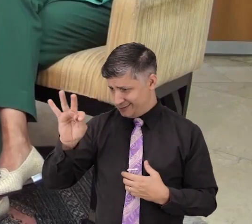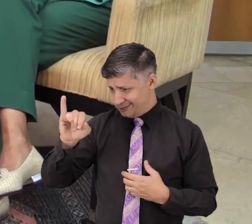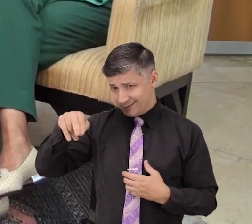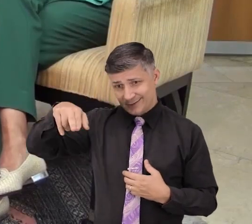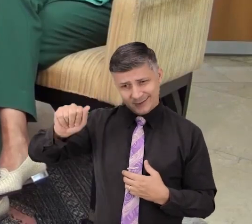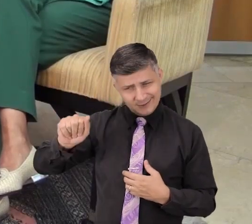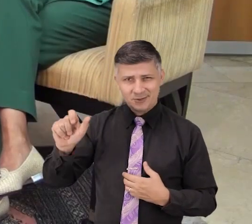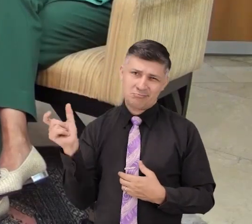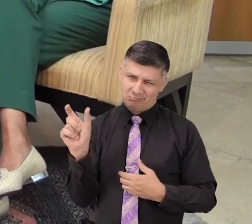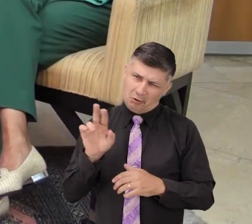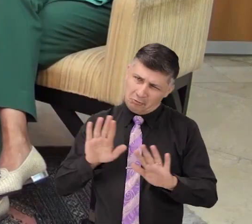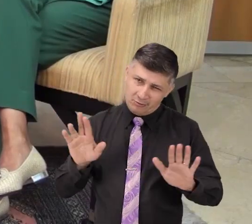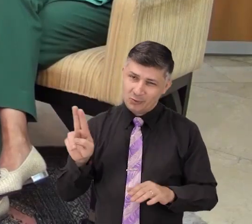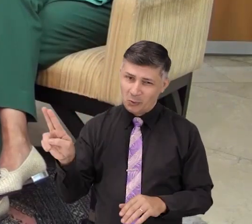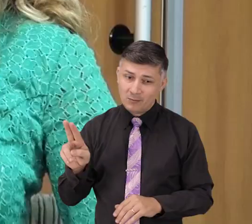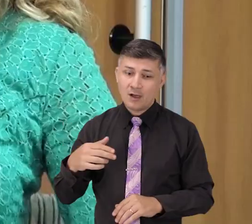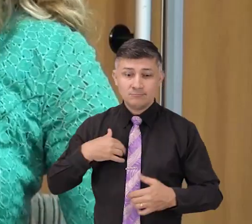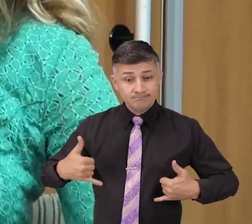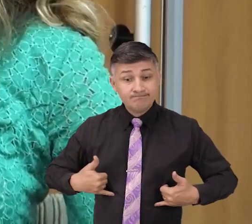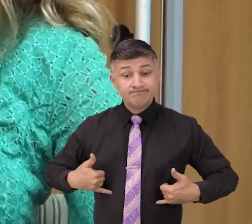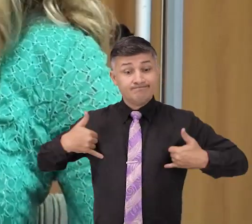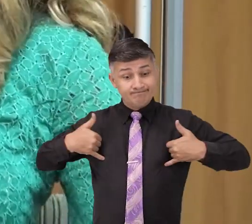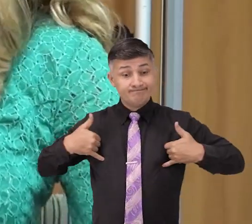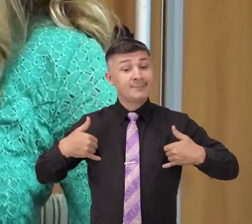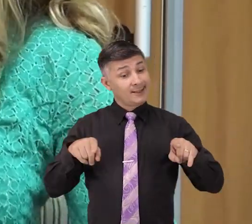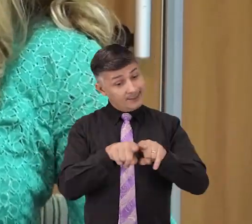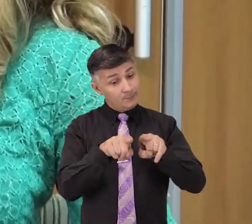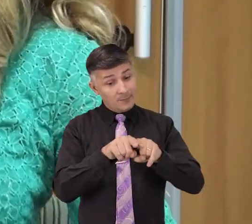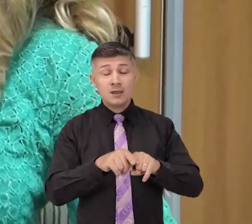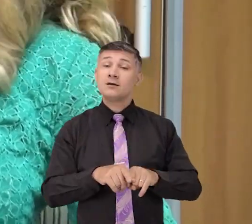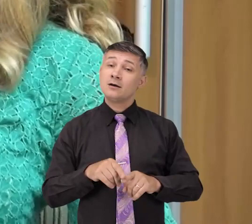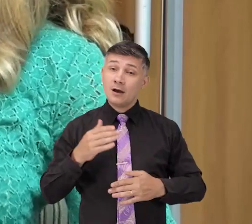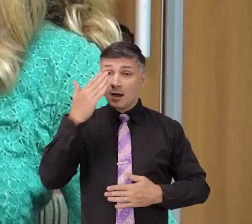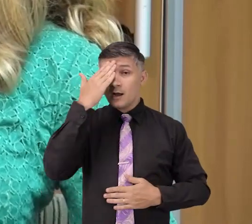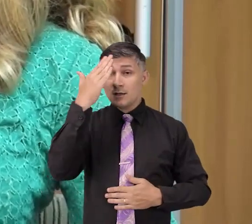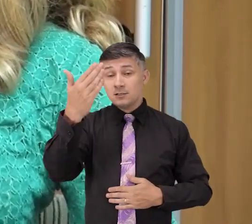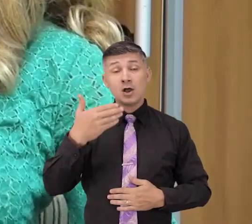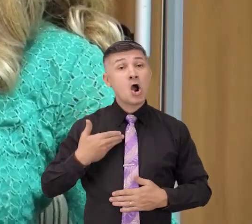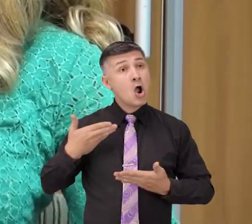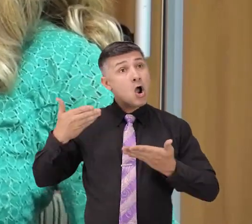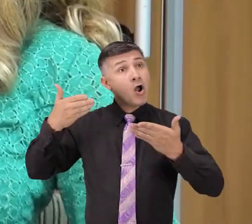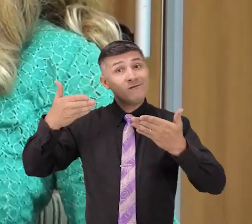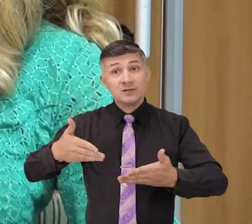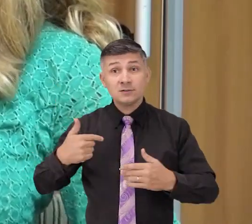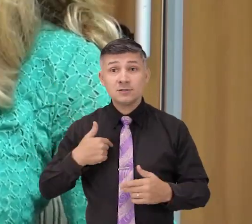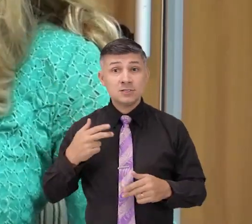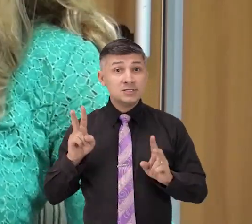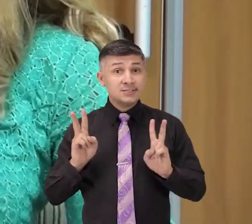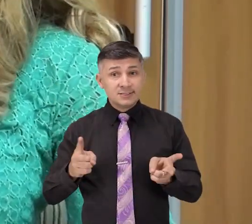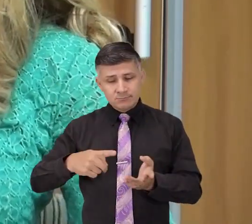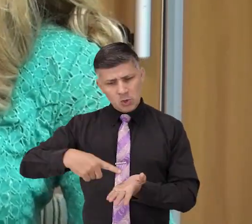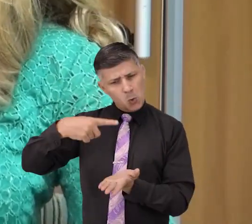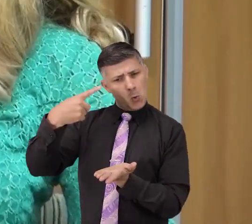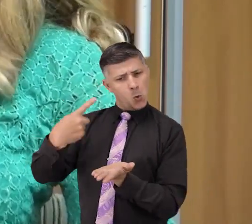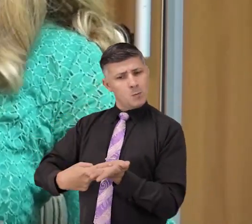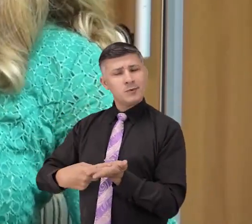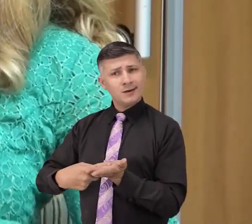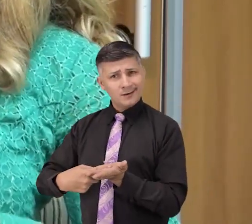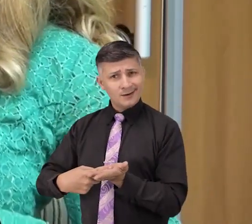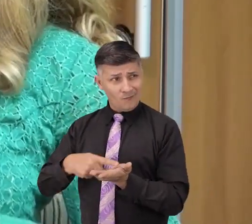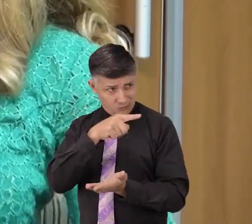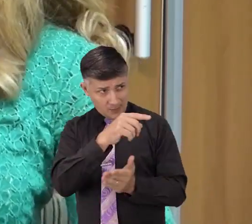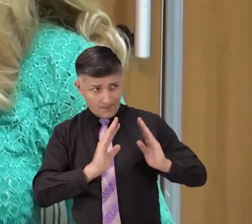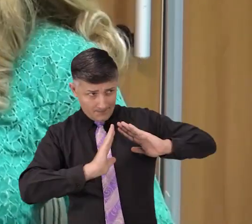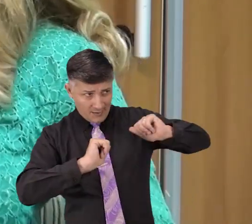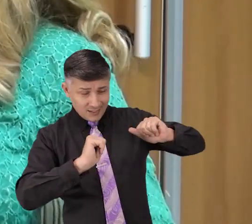faça isso. Então, eu estou assim honrada e grata pelo teu convite. E a minha agenda sempre vai ter